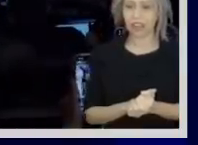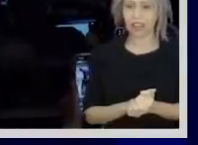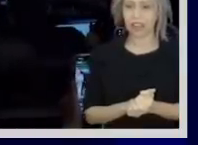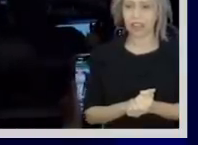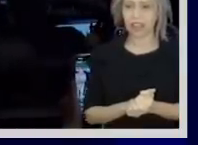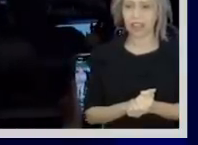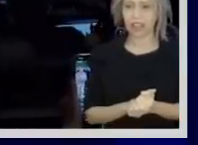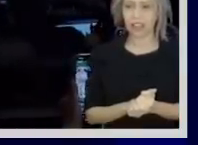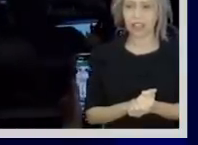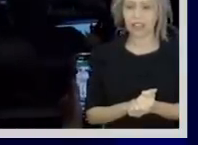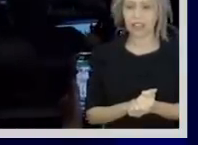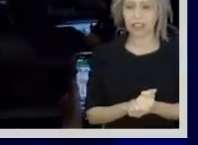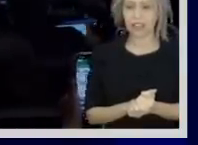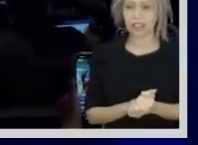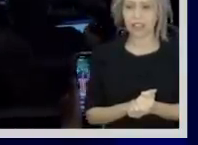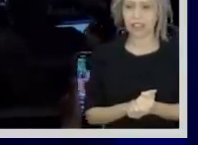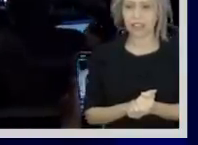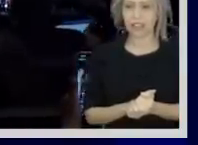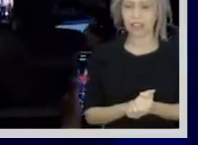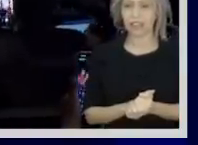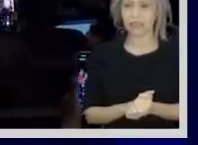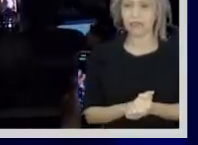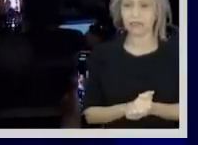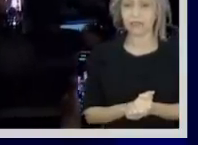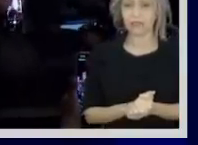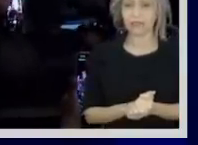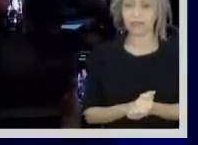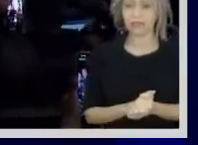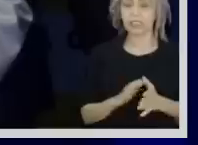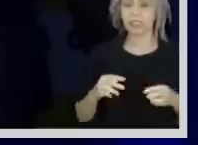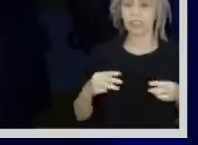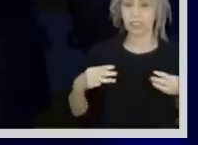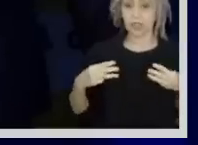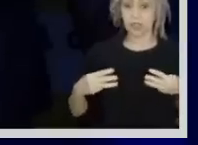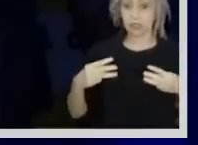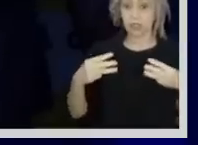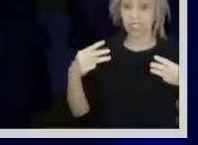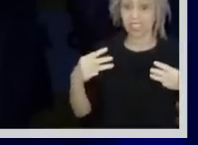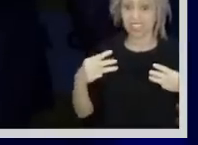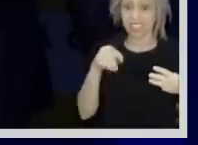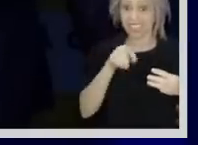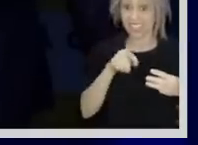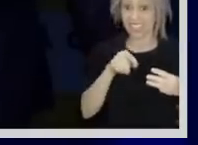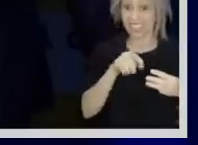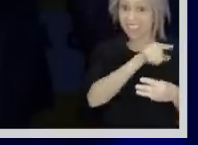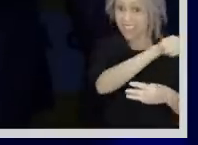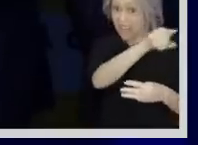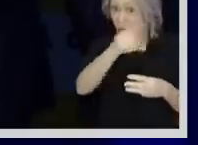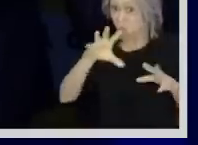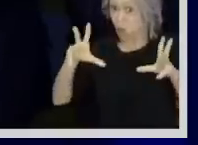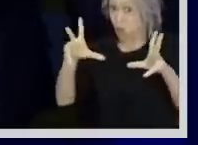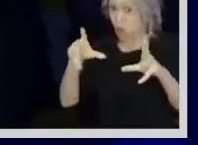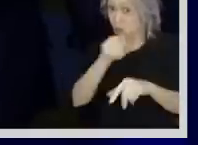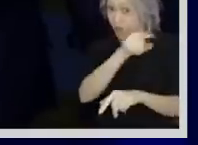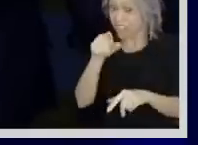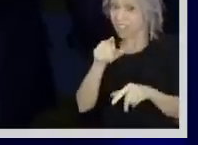entregar. Nelson, eu sei que você quer falar sobre isso, mas o que você levantou aqui agora é muito pertinente, porque você acha que ao longo do tempo